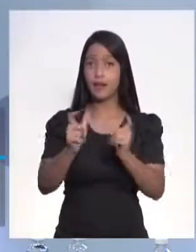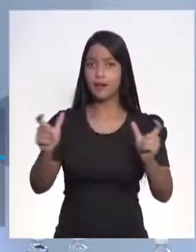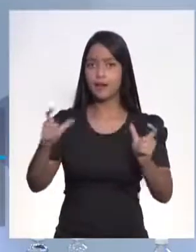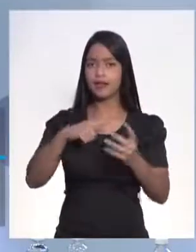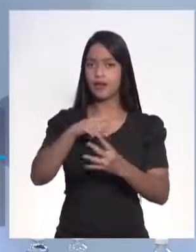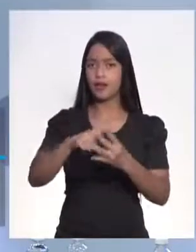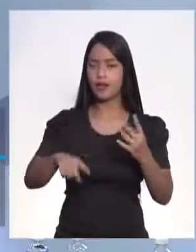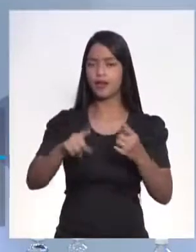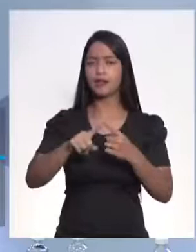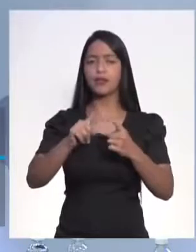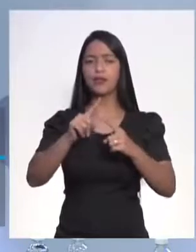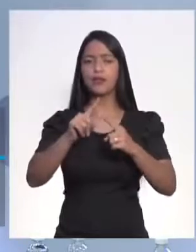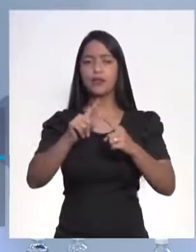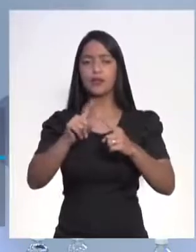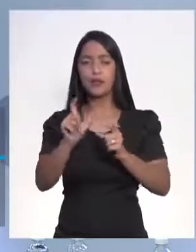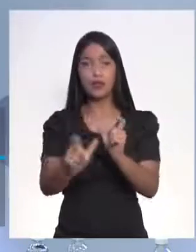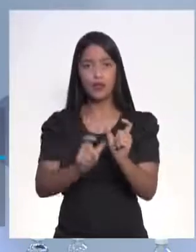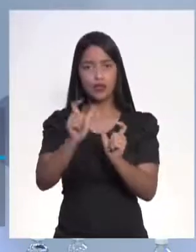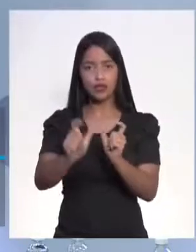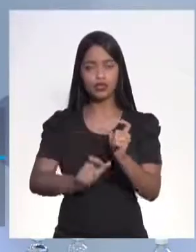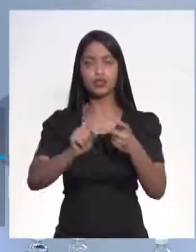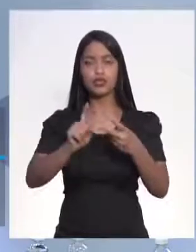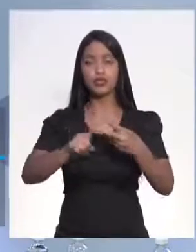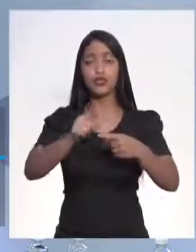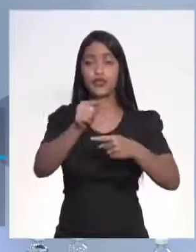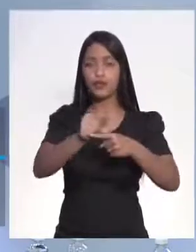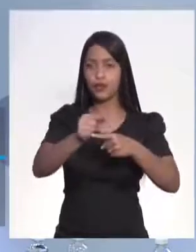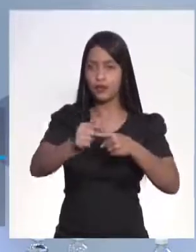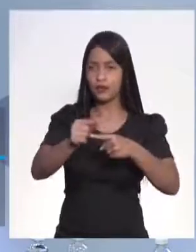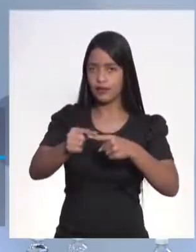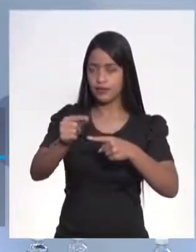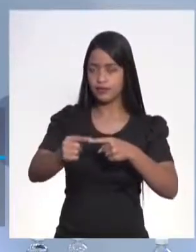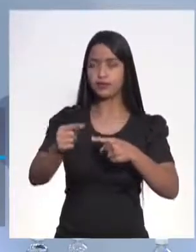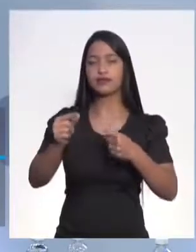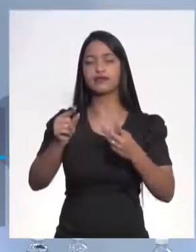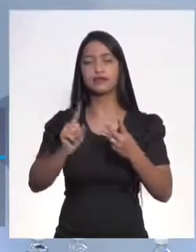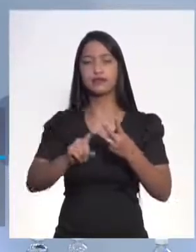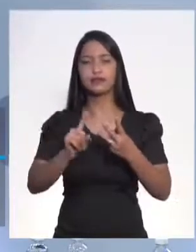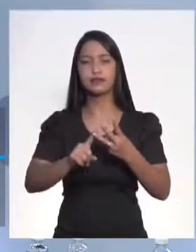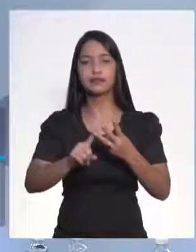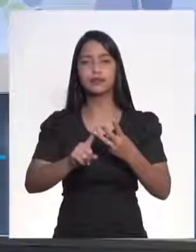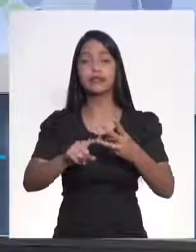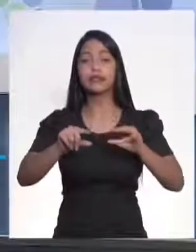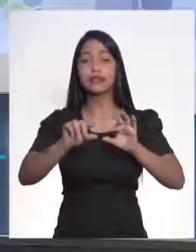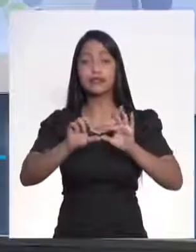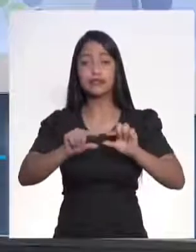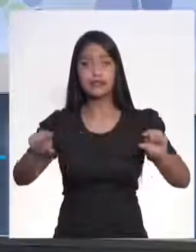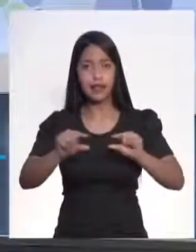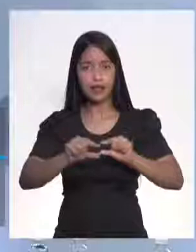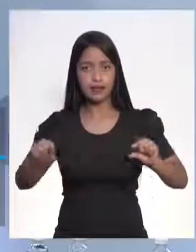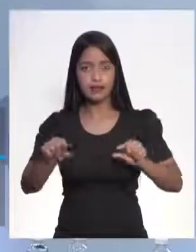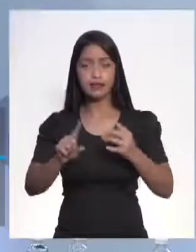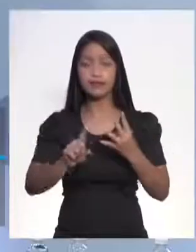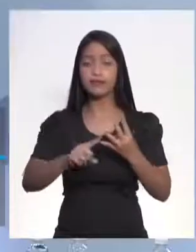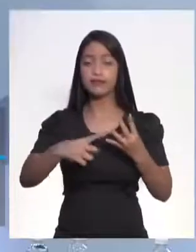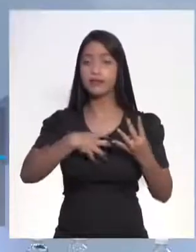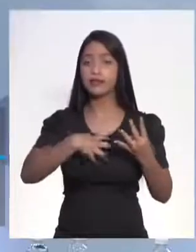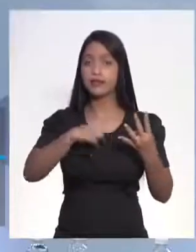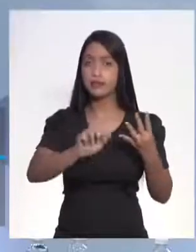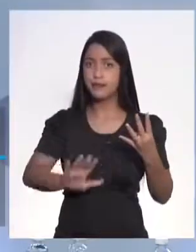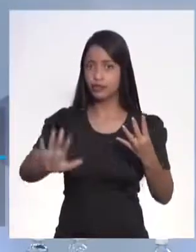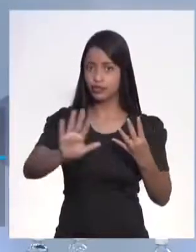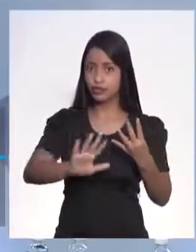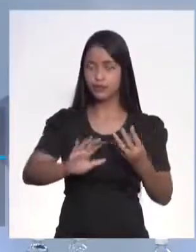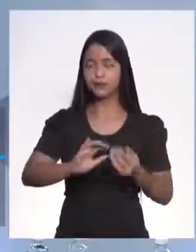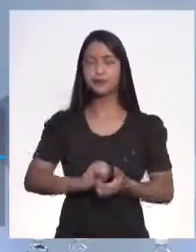horas para estudar a morfologia a fonética fonologia a gente tem a sentar-se e a semântica